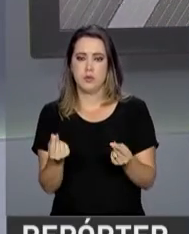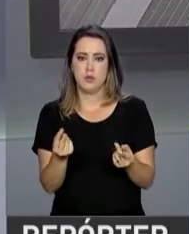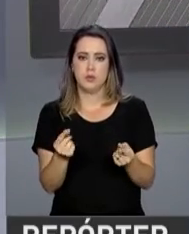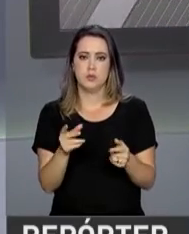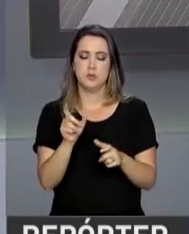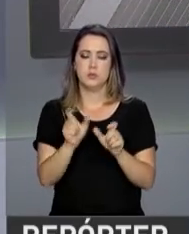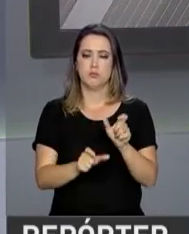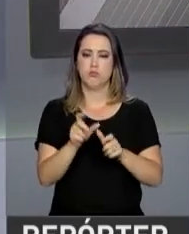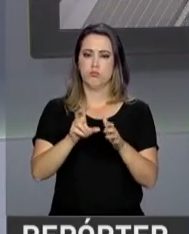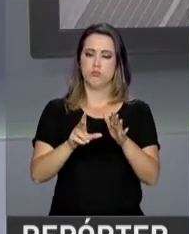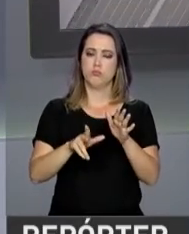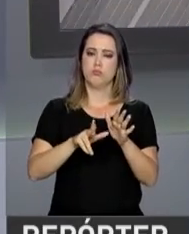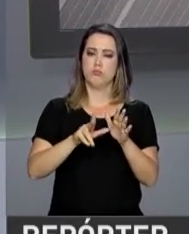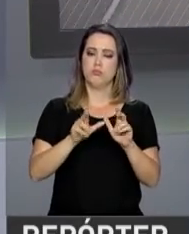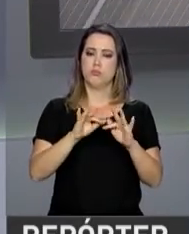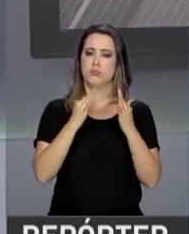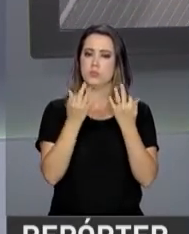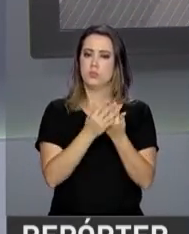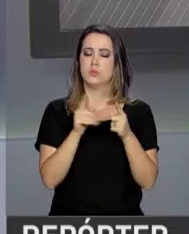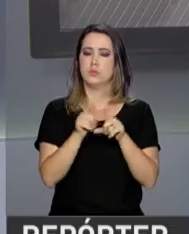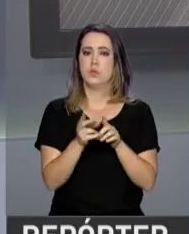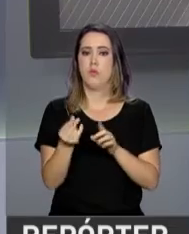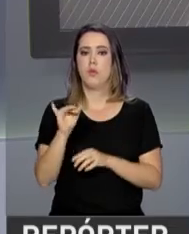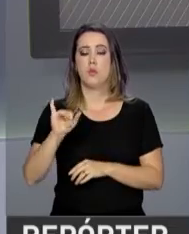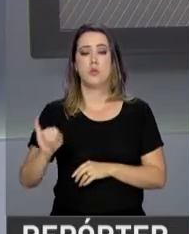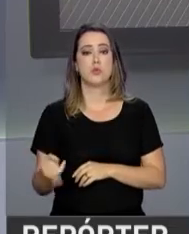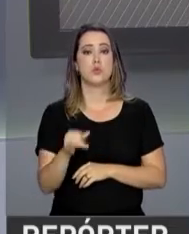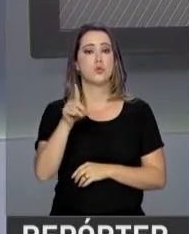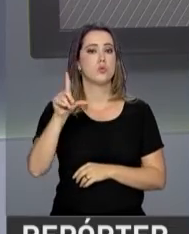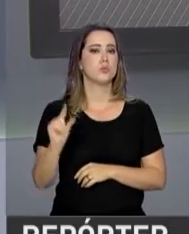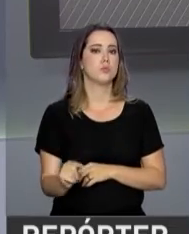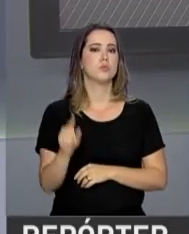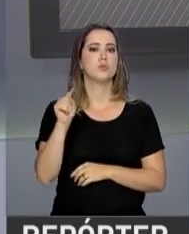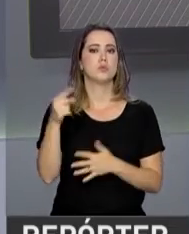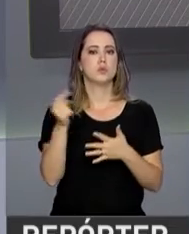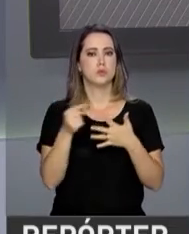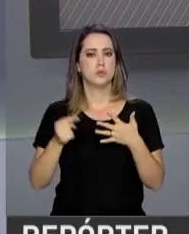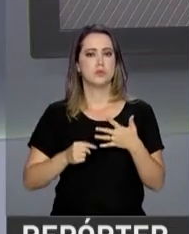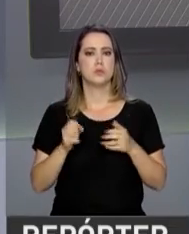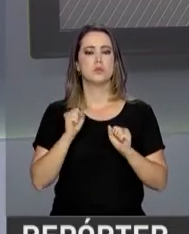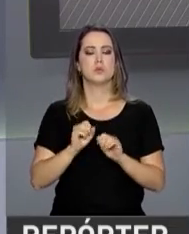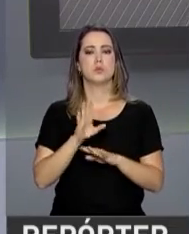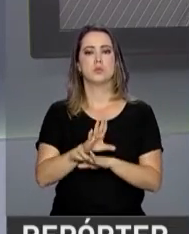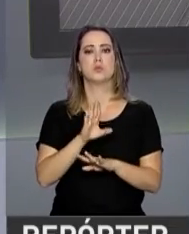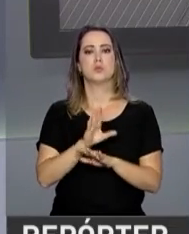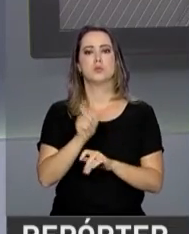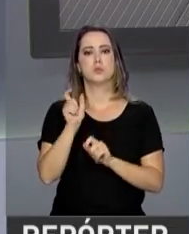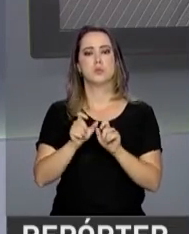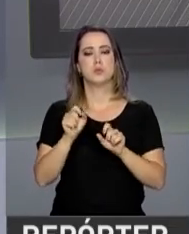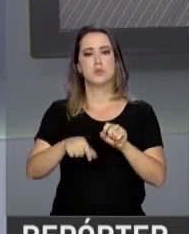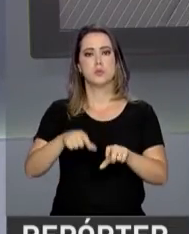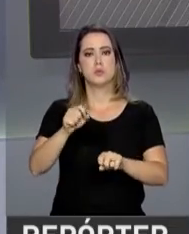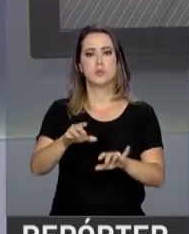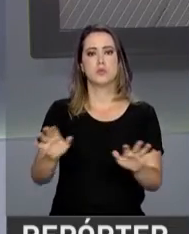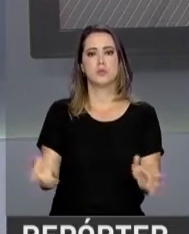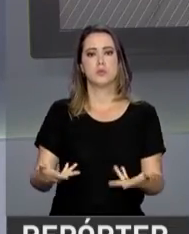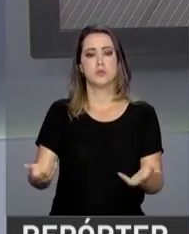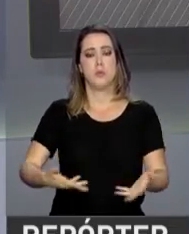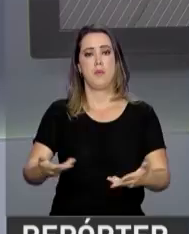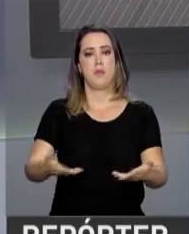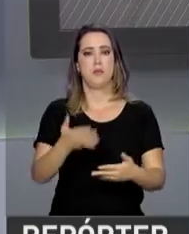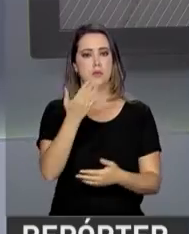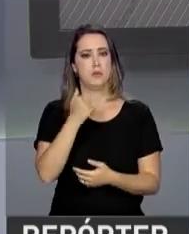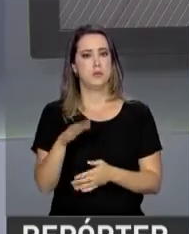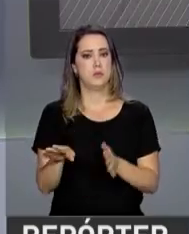agricultor com as taxas mais baixas do mercado é uma das diversas medidas que vão beneficiar quem planta e colhe o alimento que chega